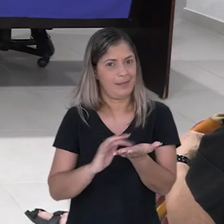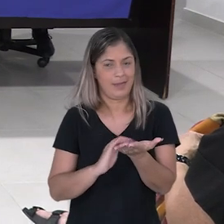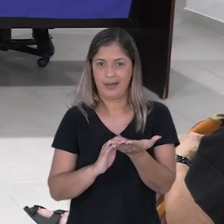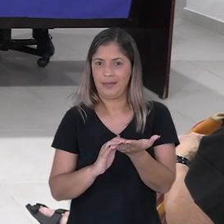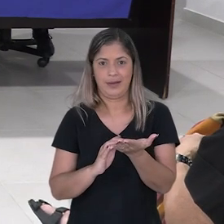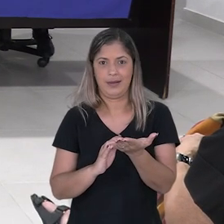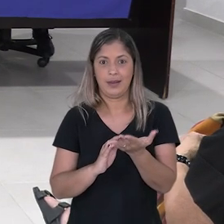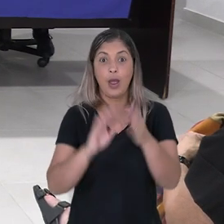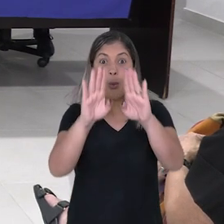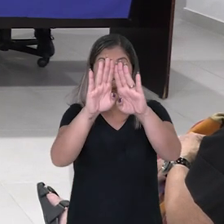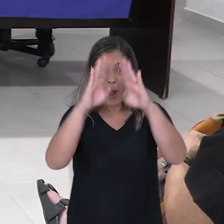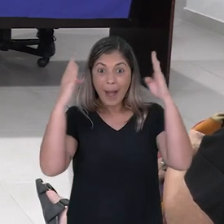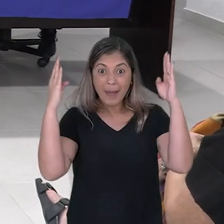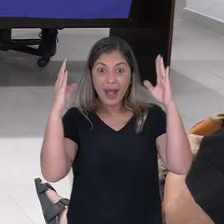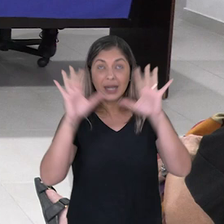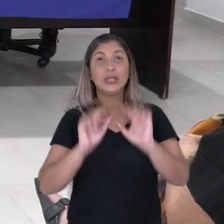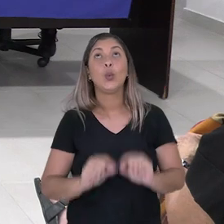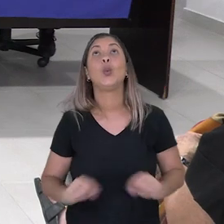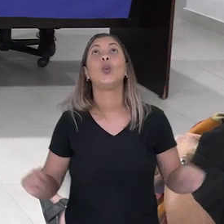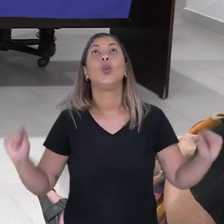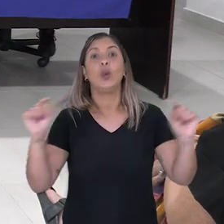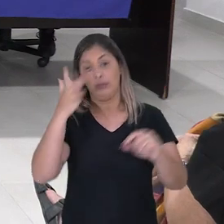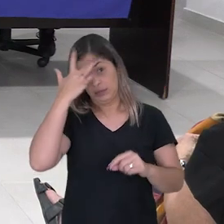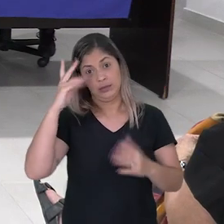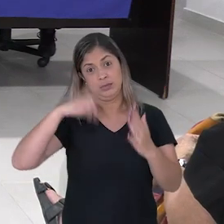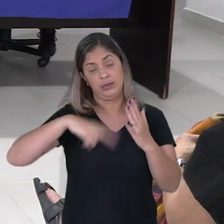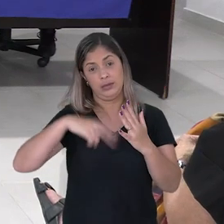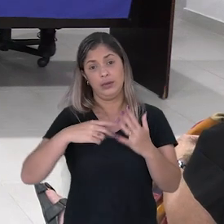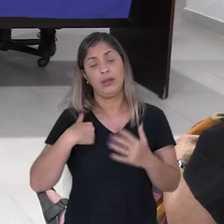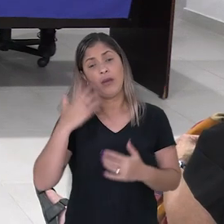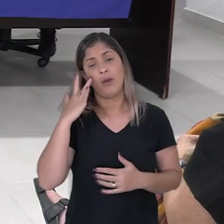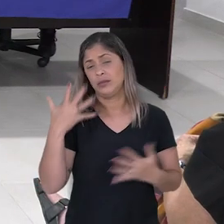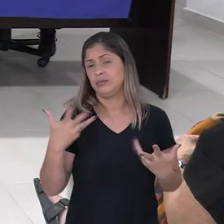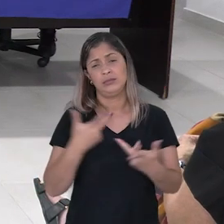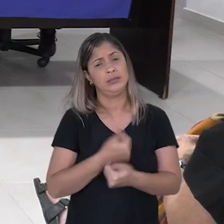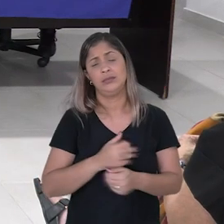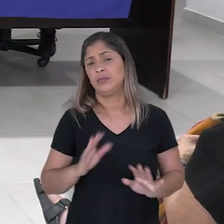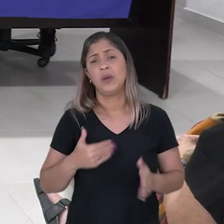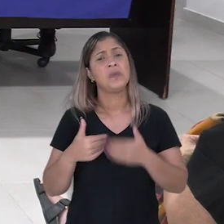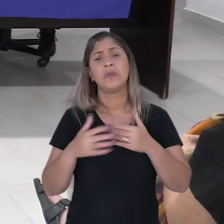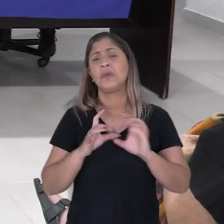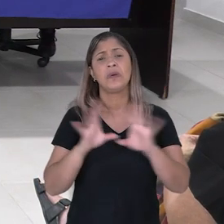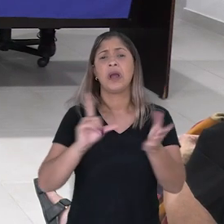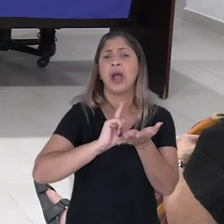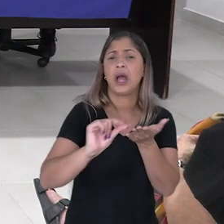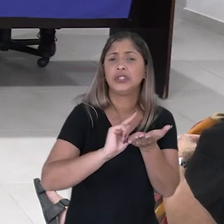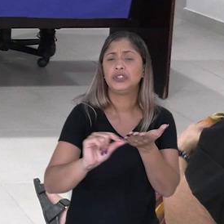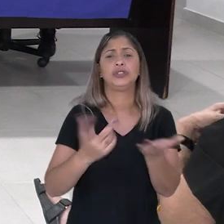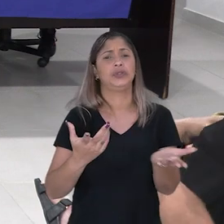armário só para ela. Tinha quem lia. E eu acho isso muito bom, sabe? Seja qual for, seja um artigo